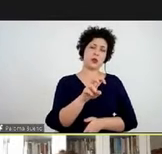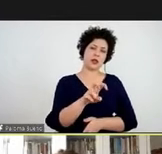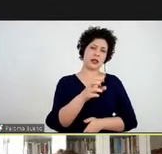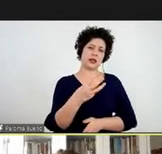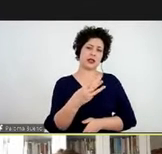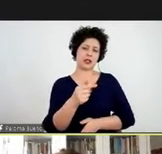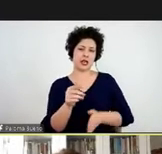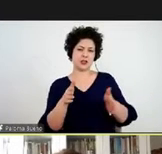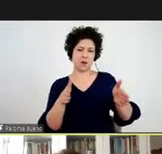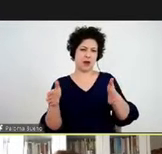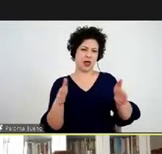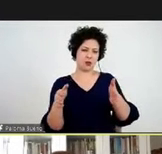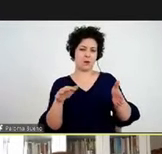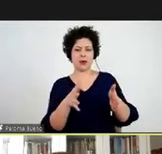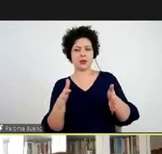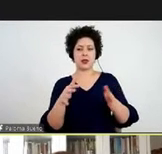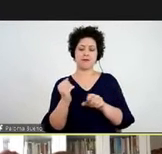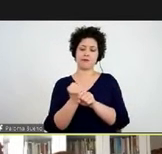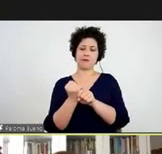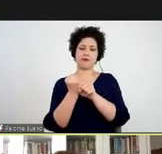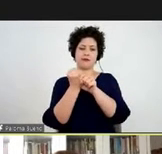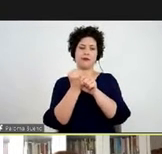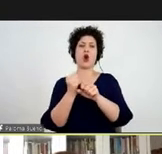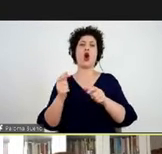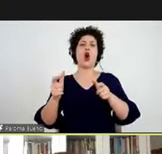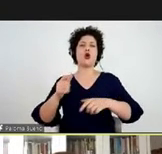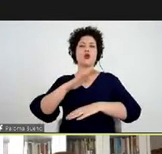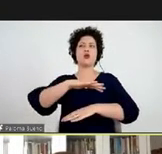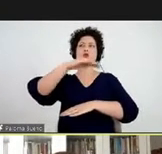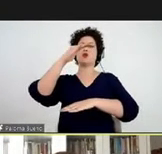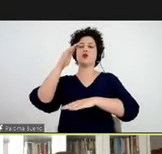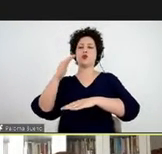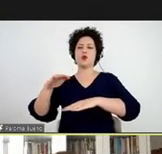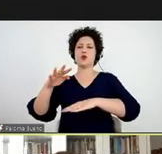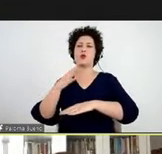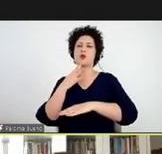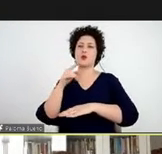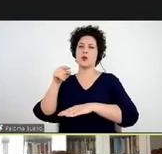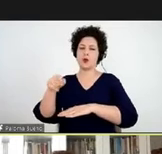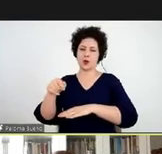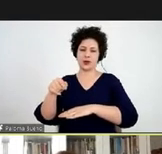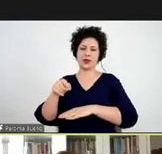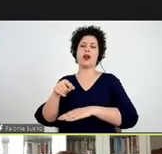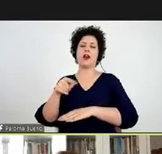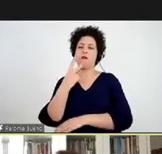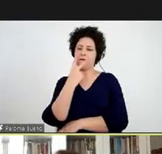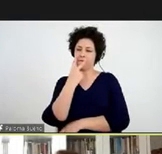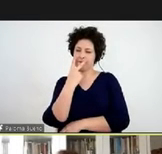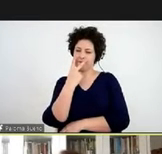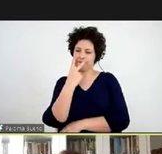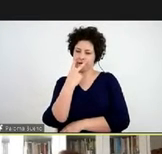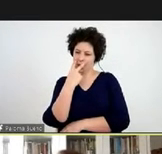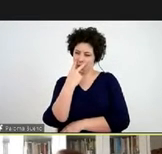1537. Ela foi erguida na parte alta. Quem conhece a cidade de Vitória, a Ilha de